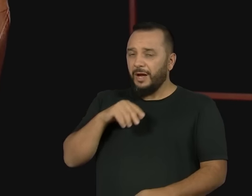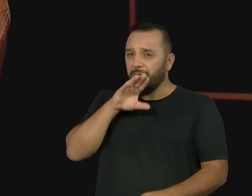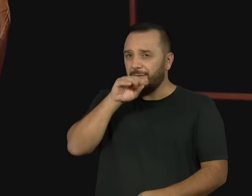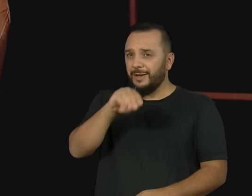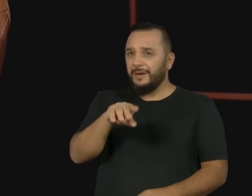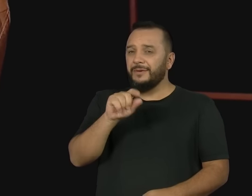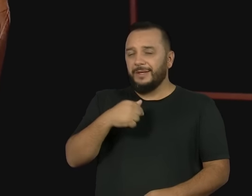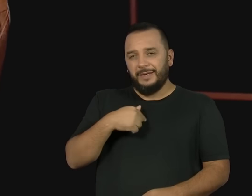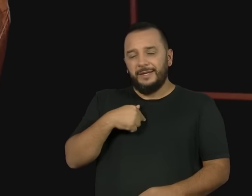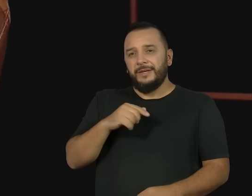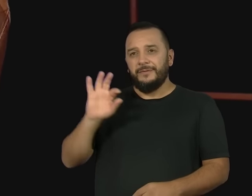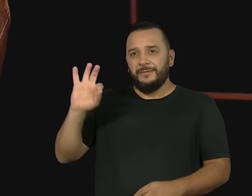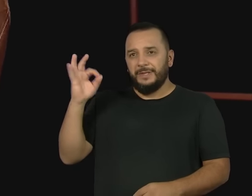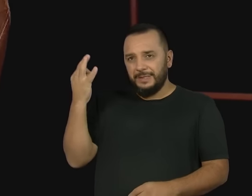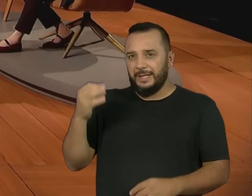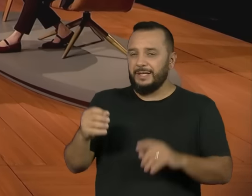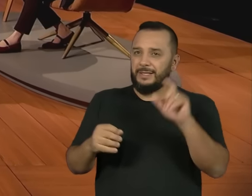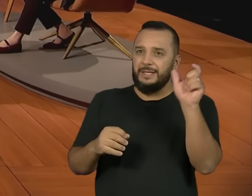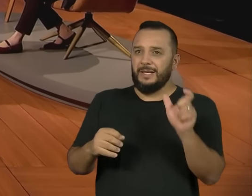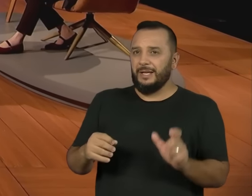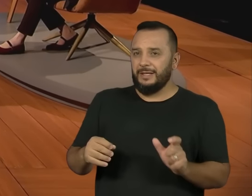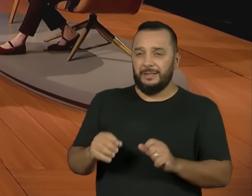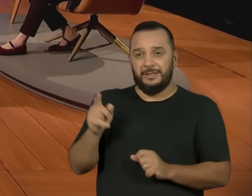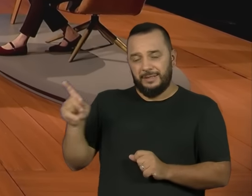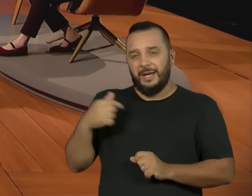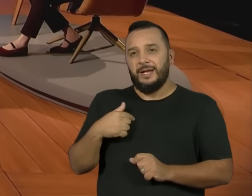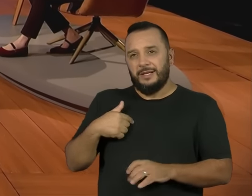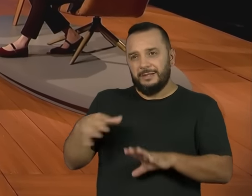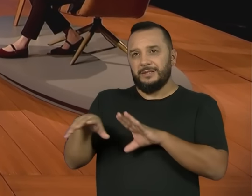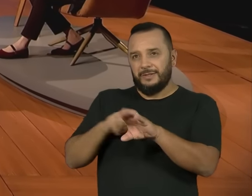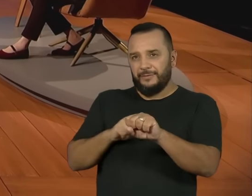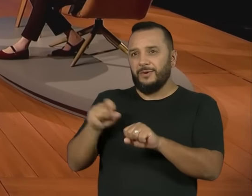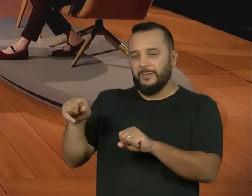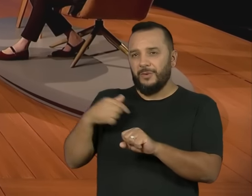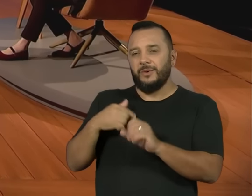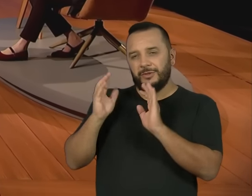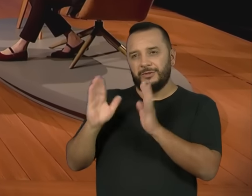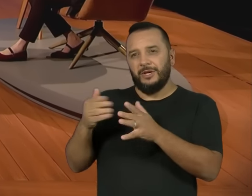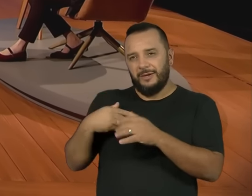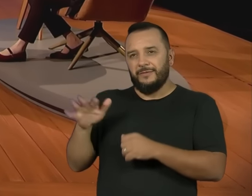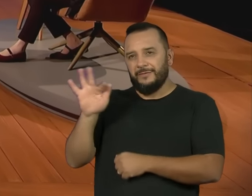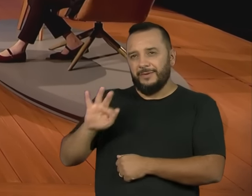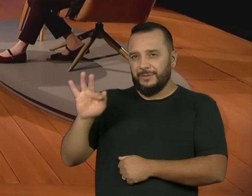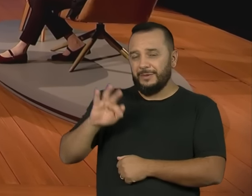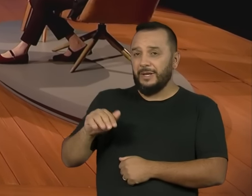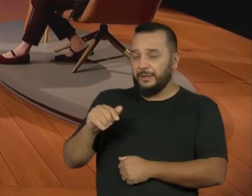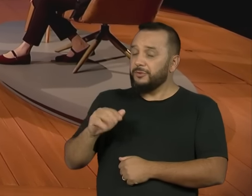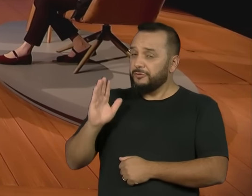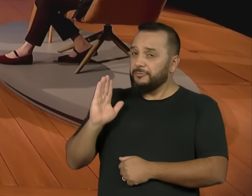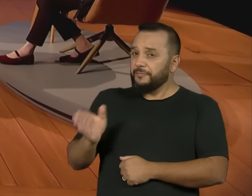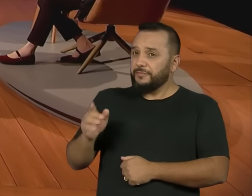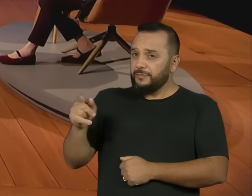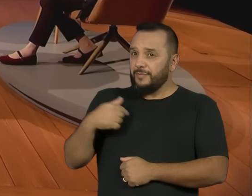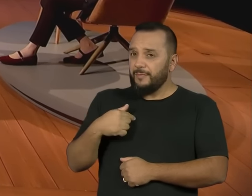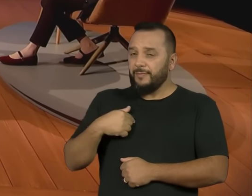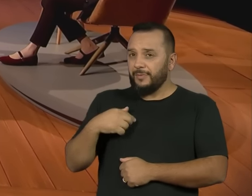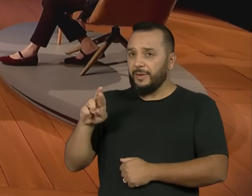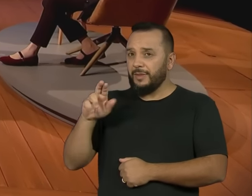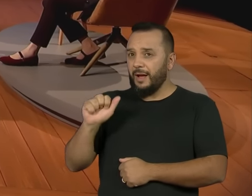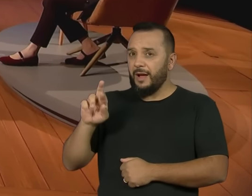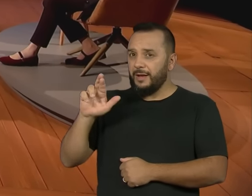gente aprendeu. E ela se formou em Cambridge também, em inglês, que era uma coisa rara, mesmo para